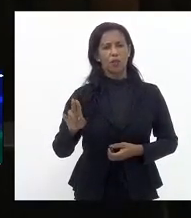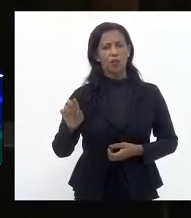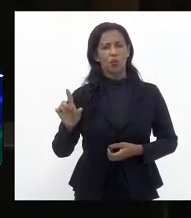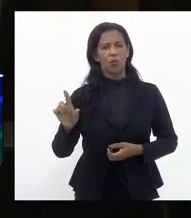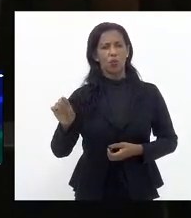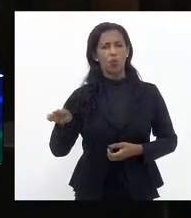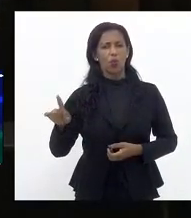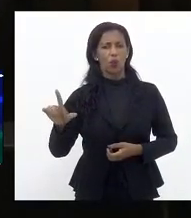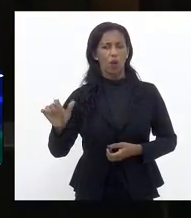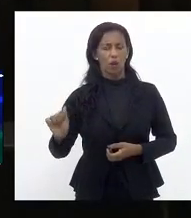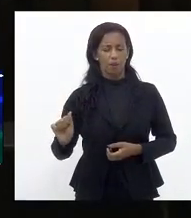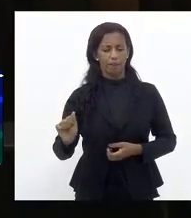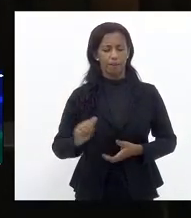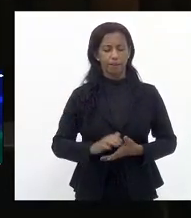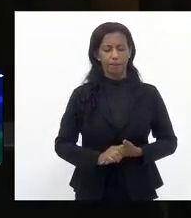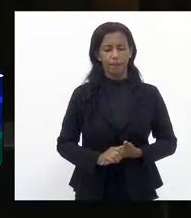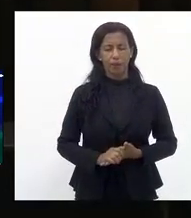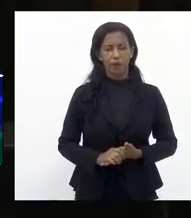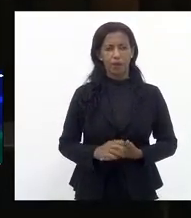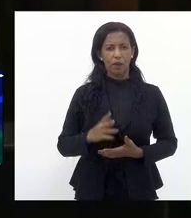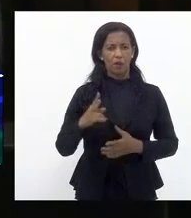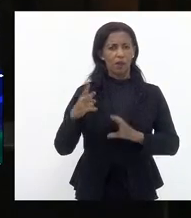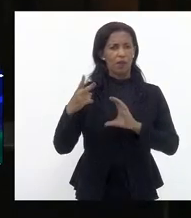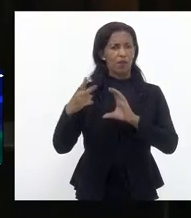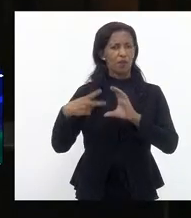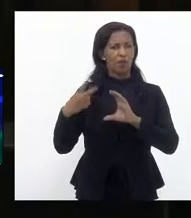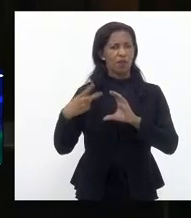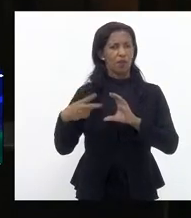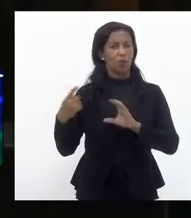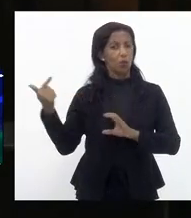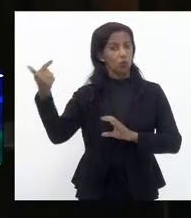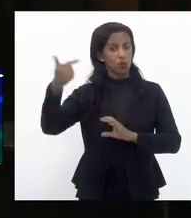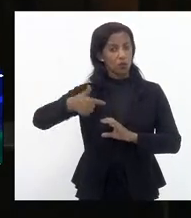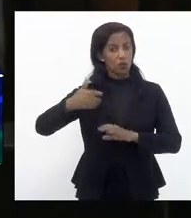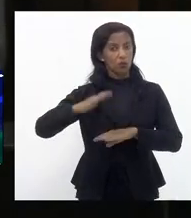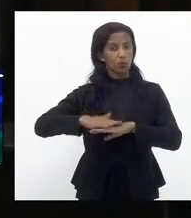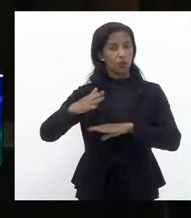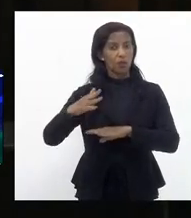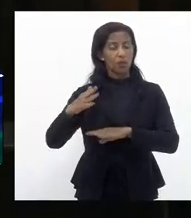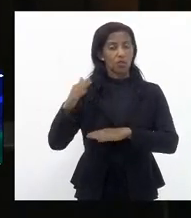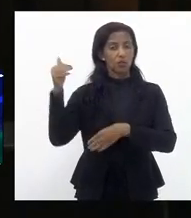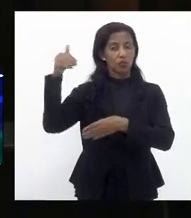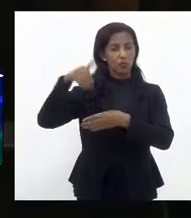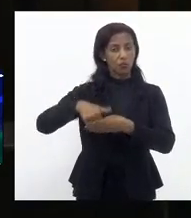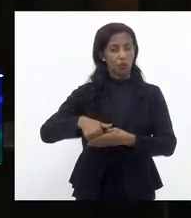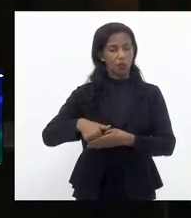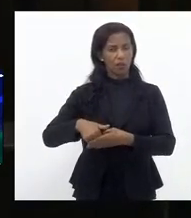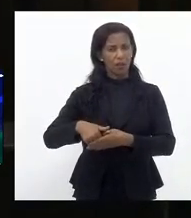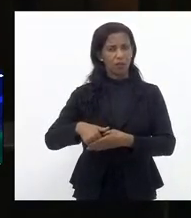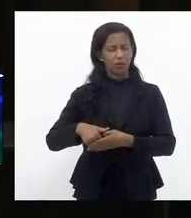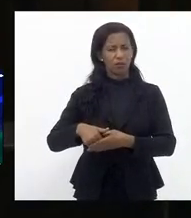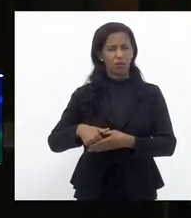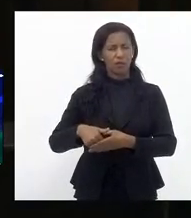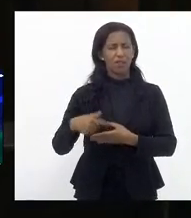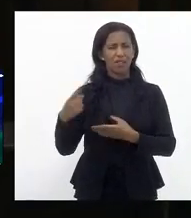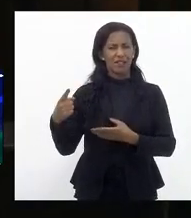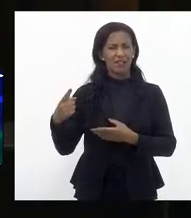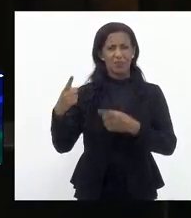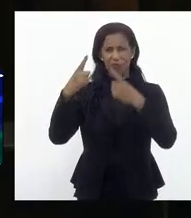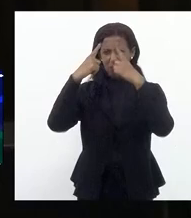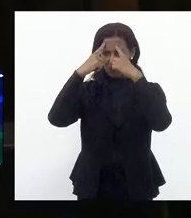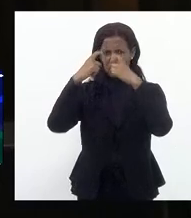vereador Luciano Serafim, o segundo mais votado naquele município, foi covardemente